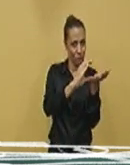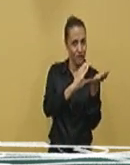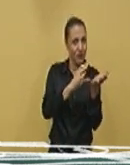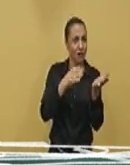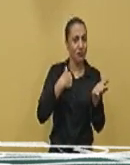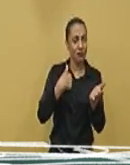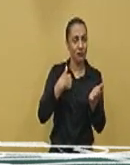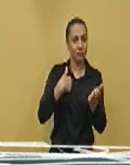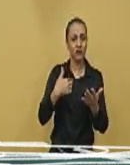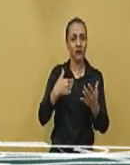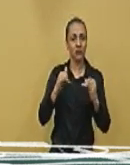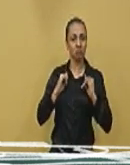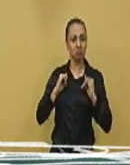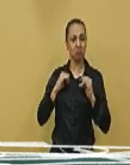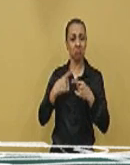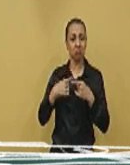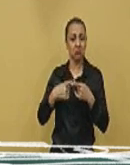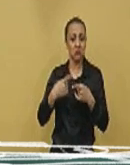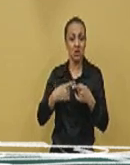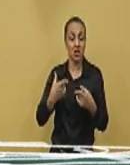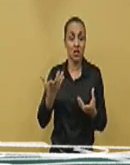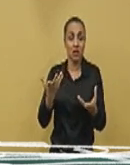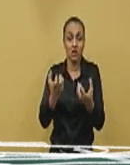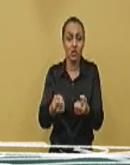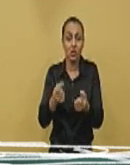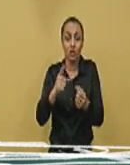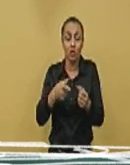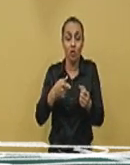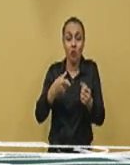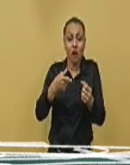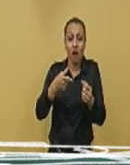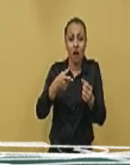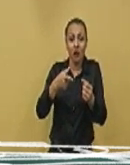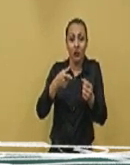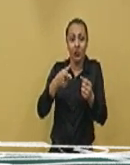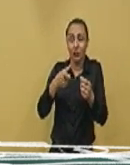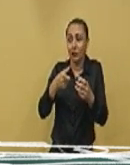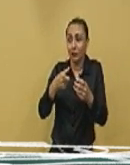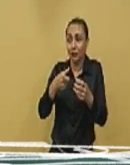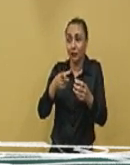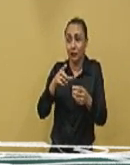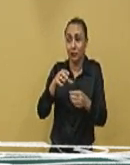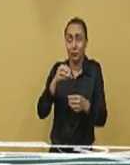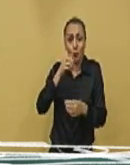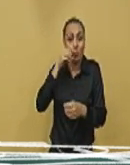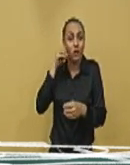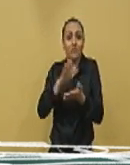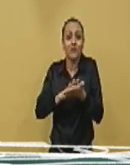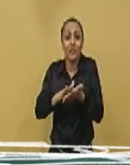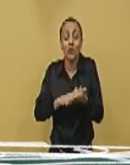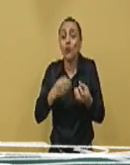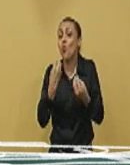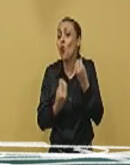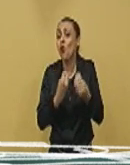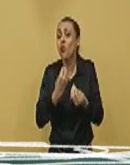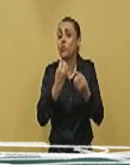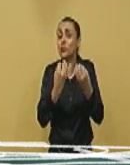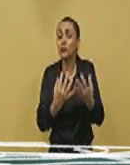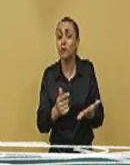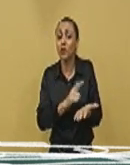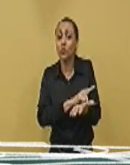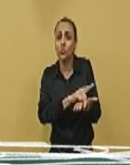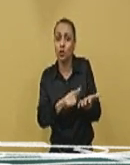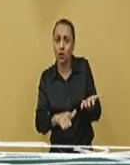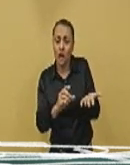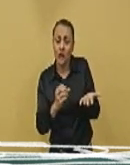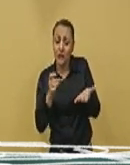omitiu-se quanto aos vários adjetivos destinados a ela. Como explicar um gestor que deixa uma